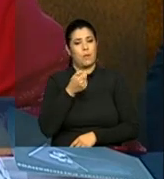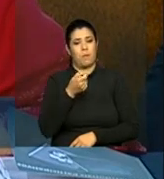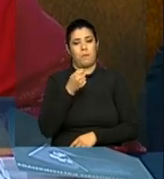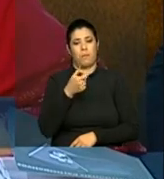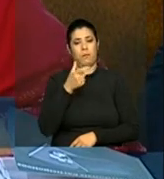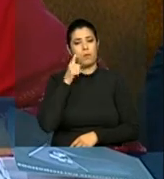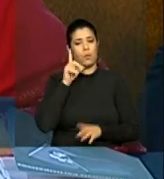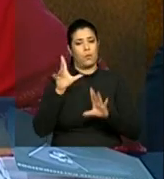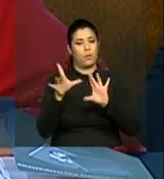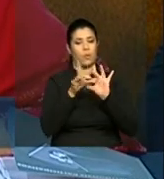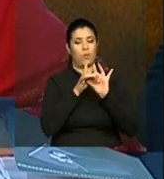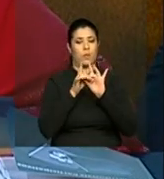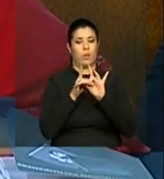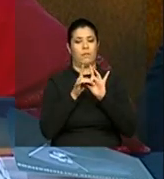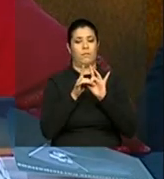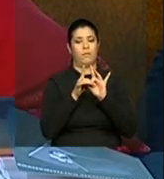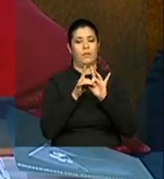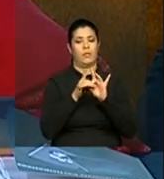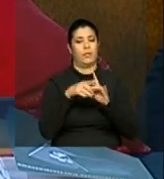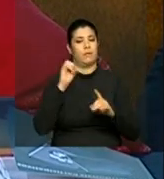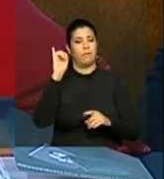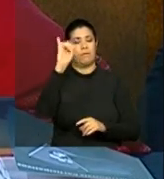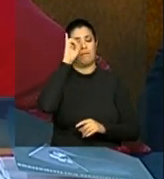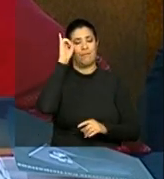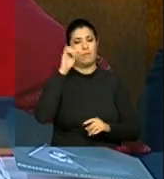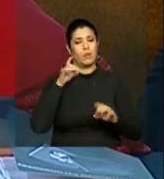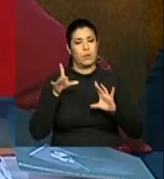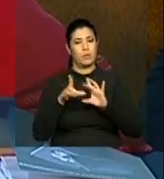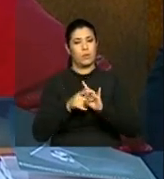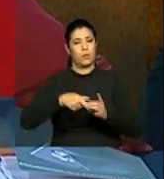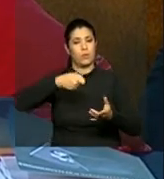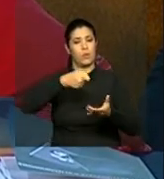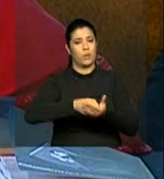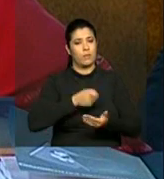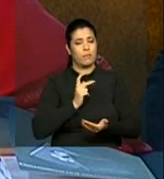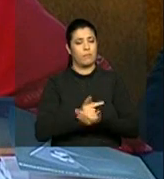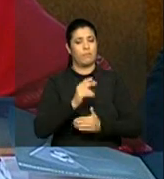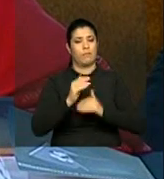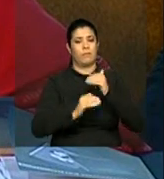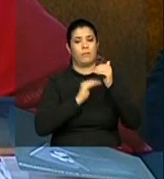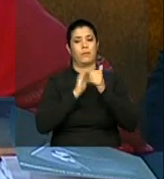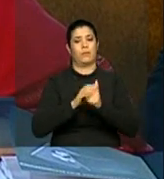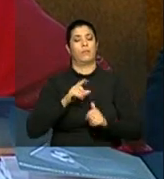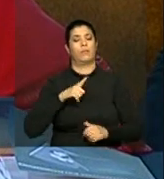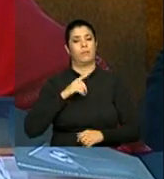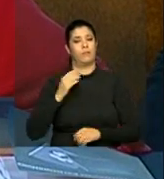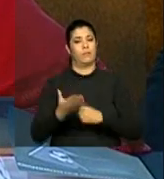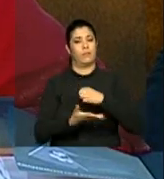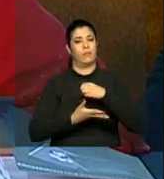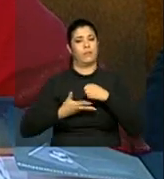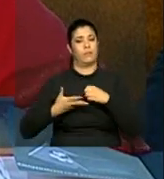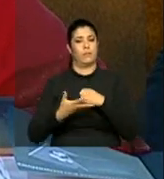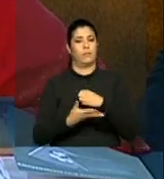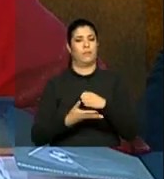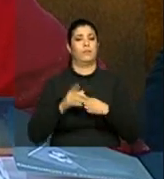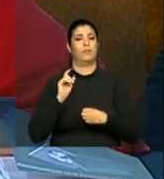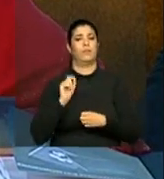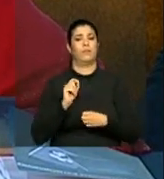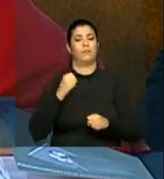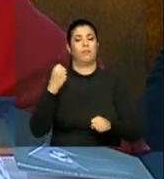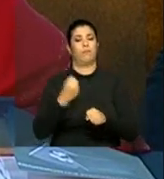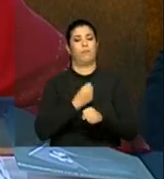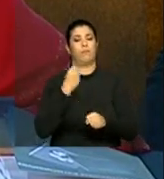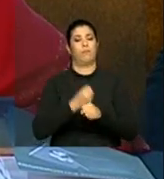consolidada, para que ela se consolide cada vez mais. É fundamental a